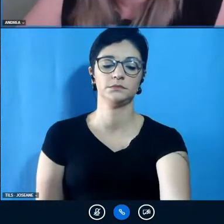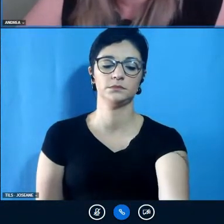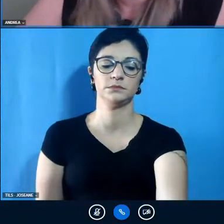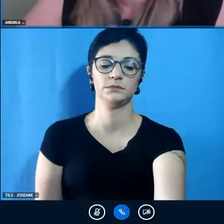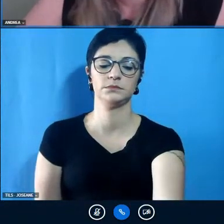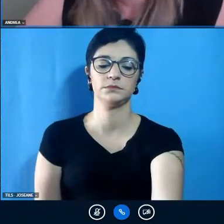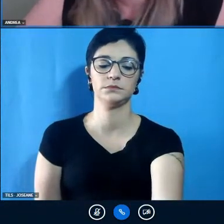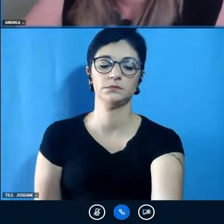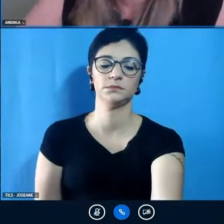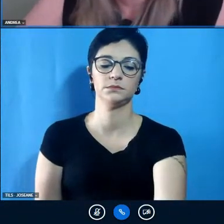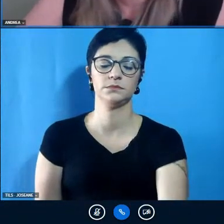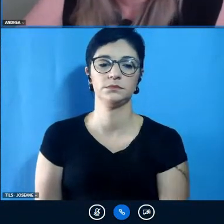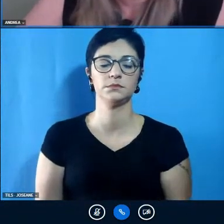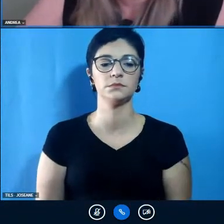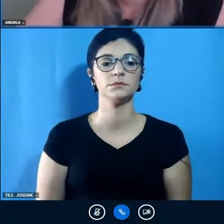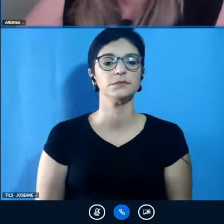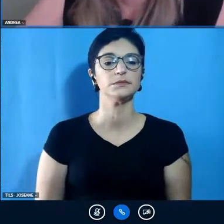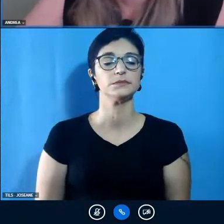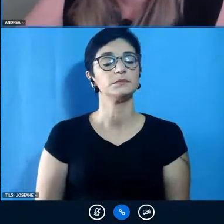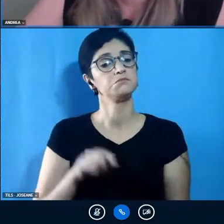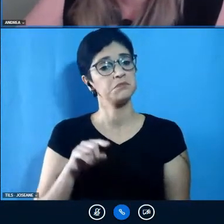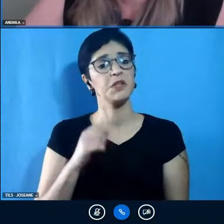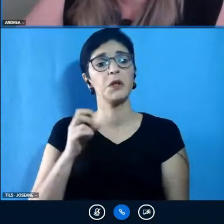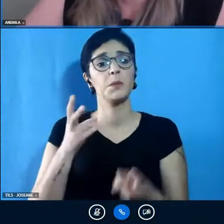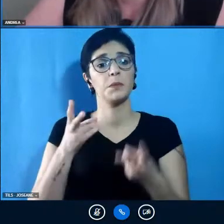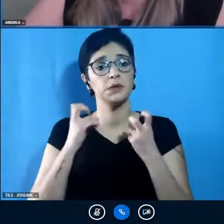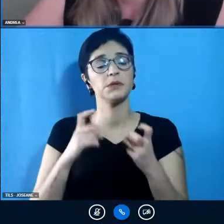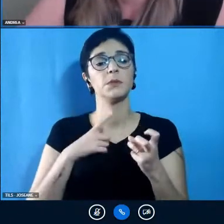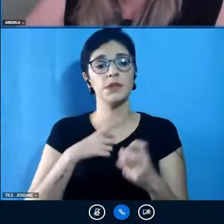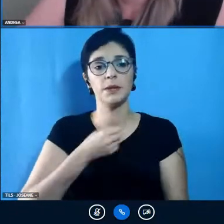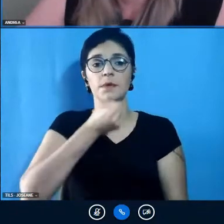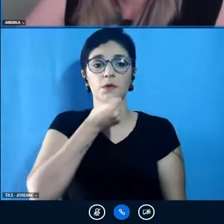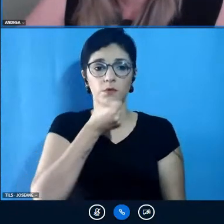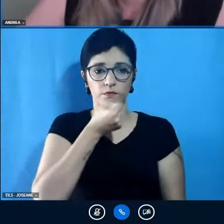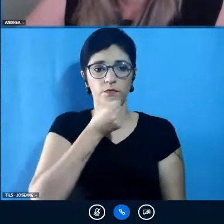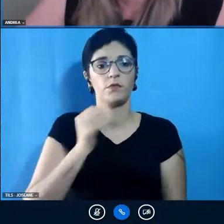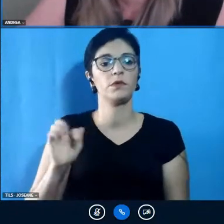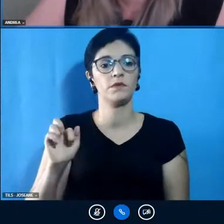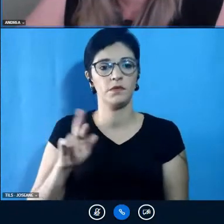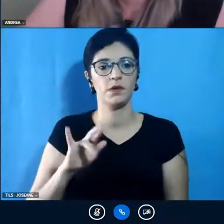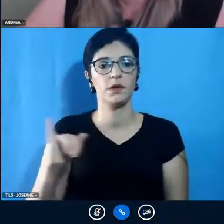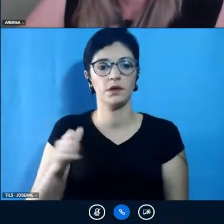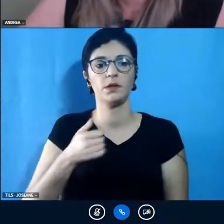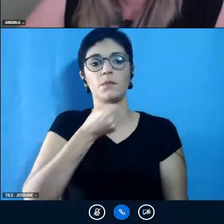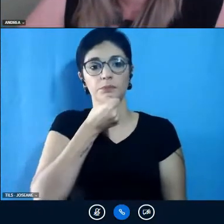Ele aparece aqui para mim com o microfone ligado, mas não tem áudio.